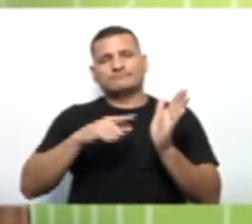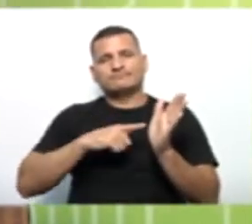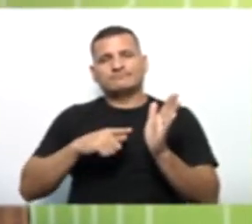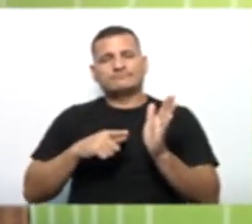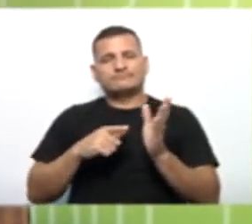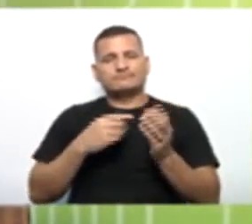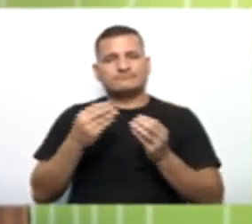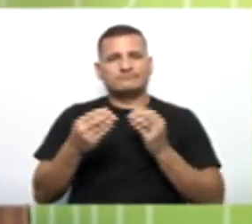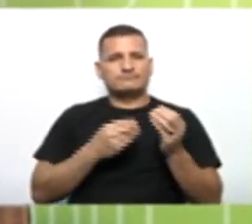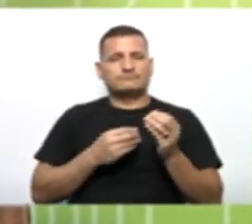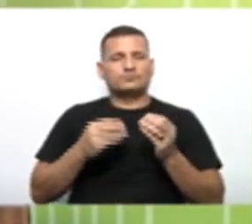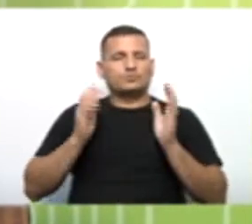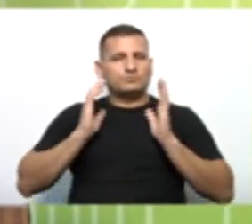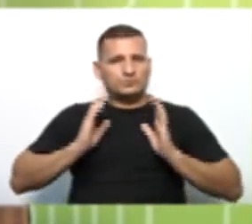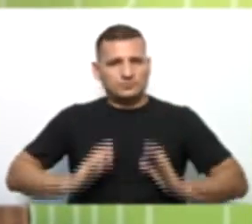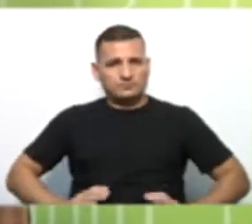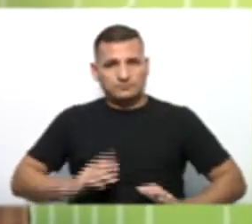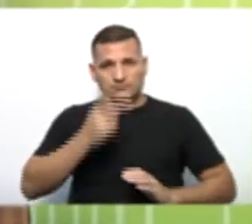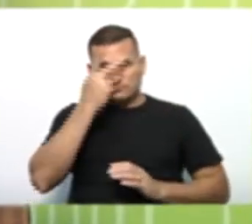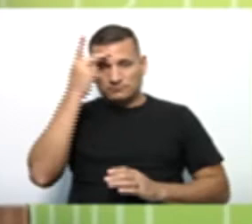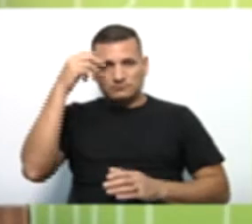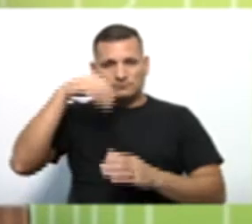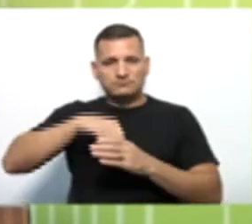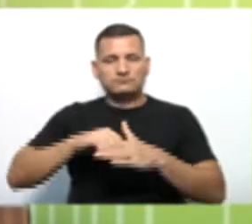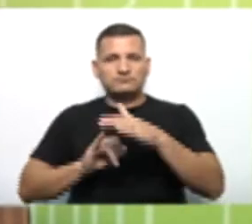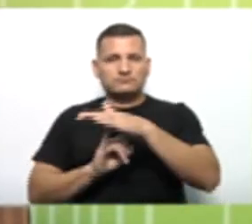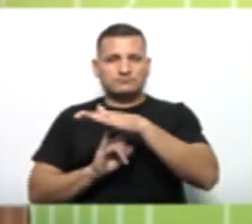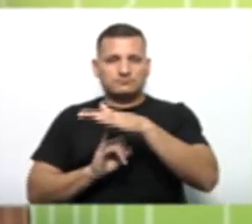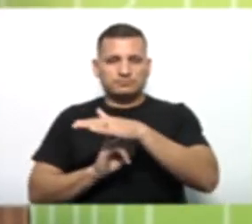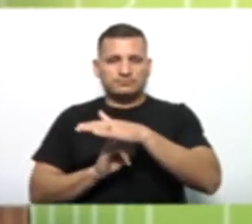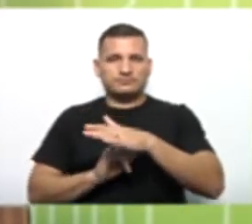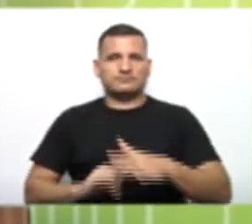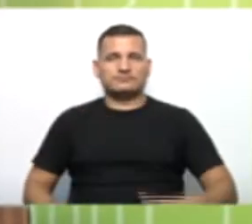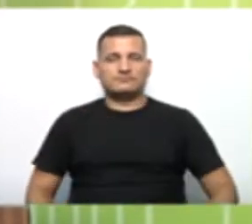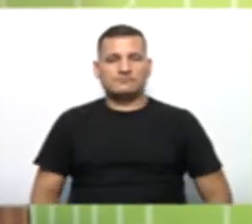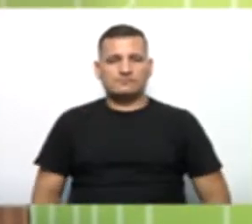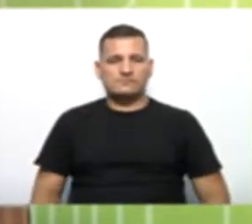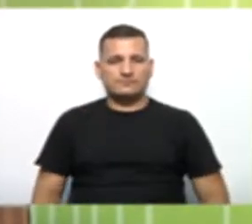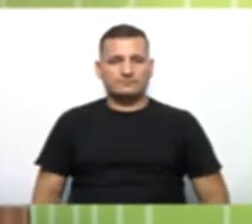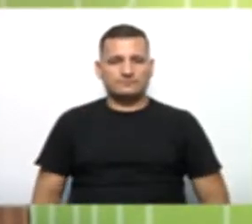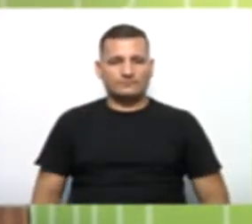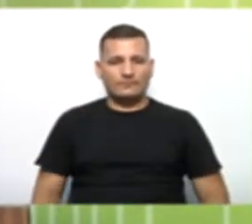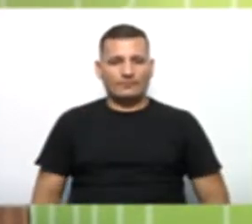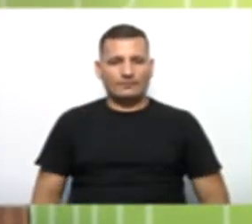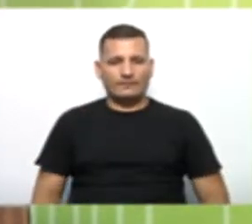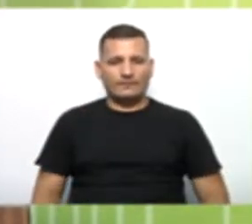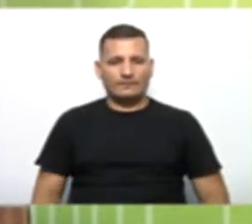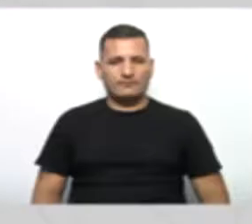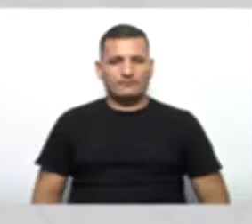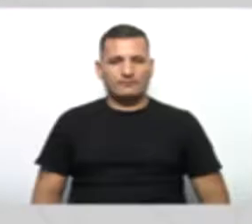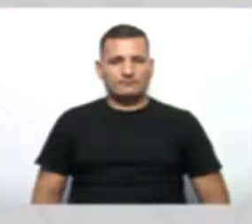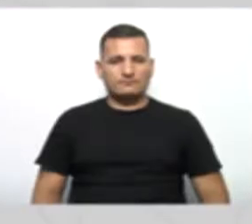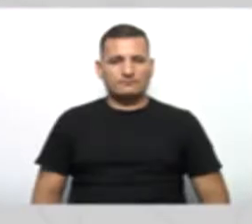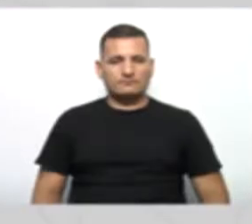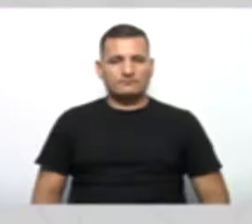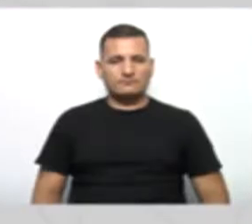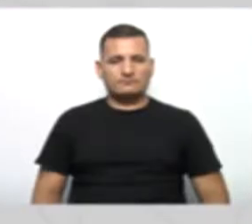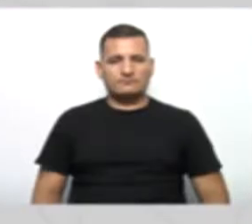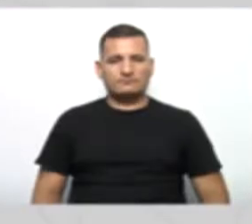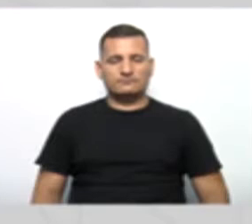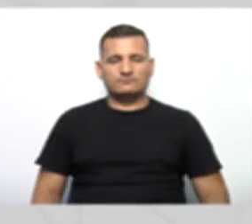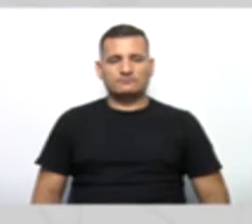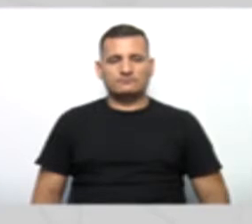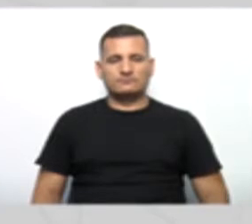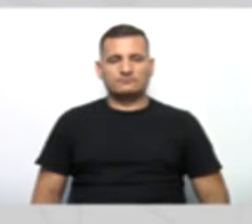o comportamento do profissional dentro da instituição vamos verificar aqui né mais uma dão continuidade ao conceito